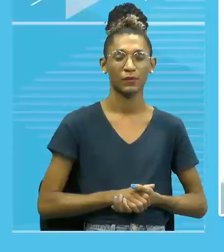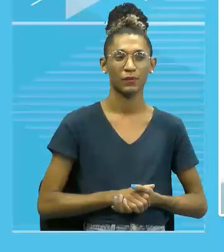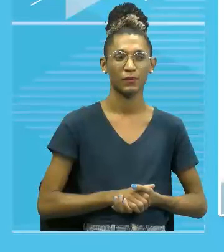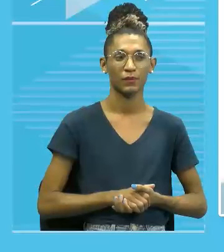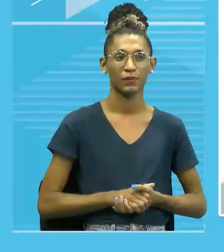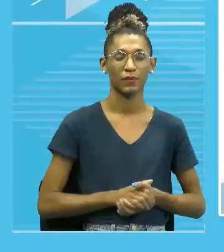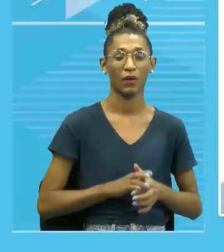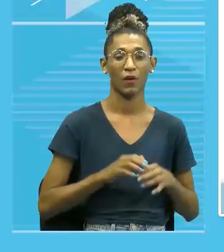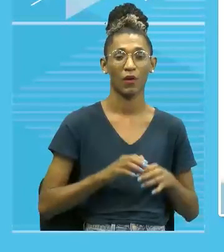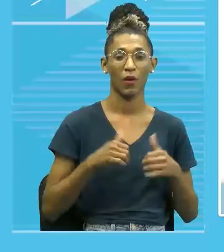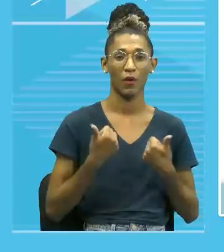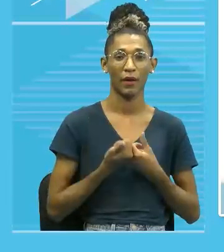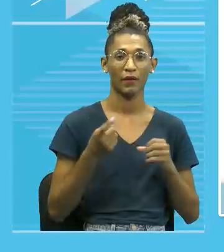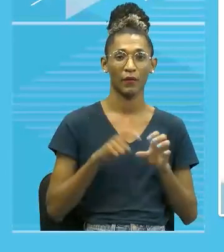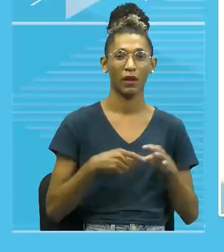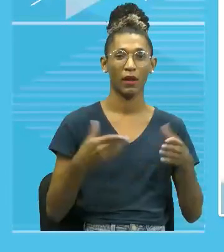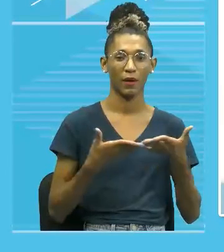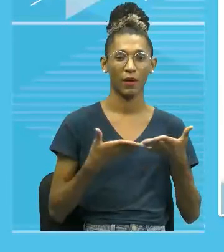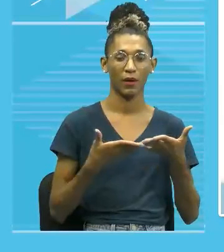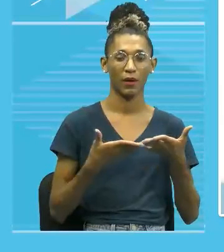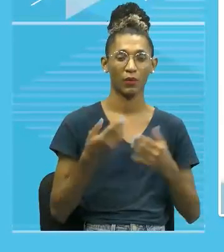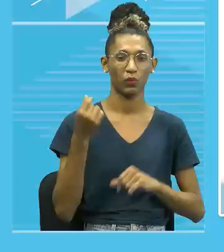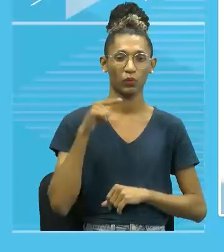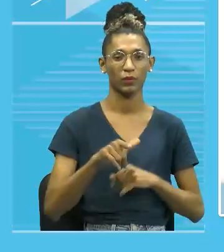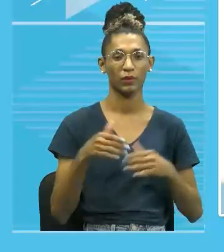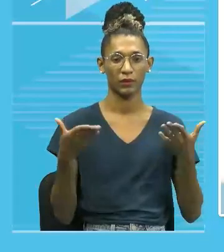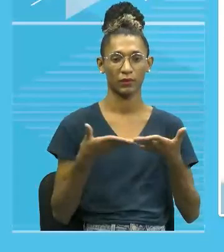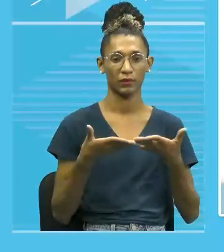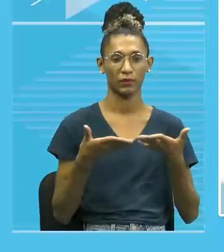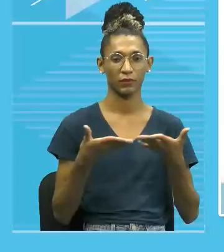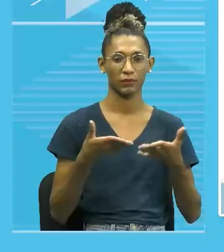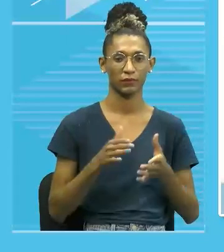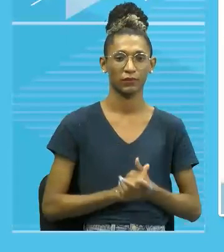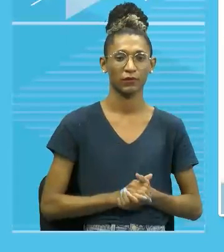Ok beleza bola para frente